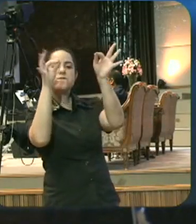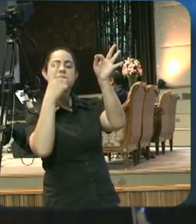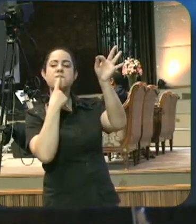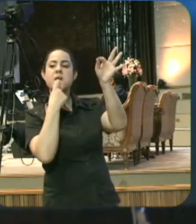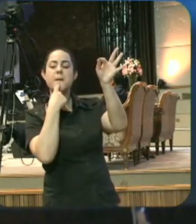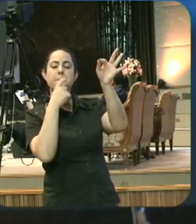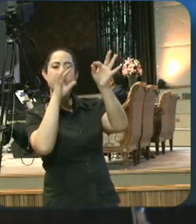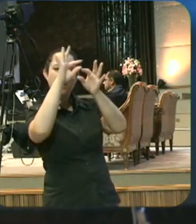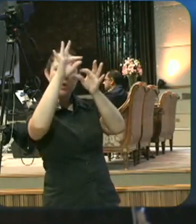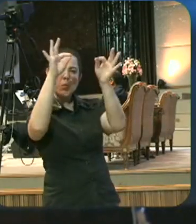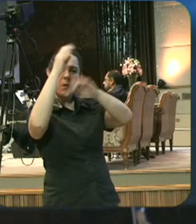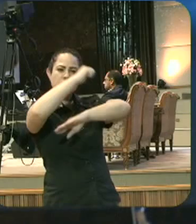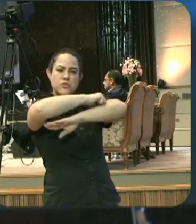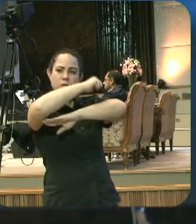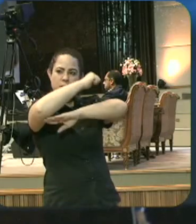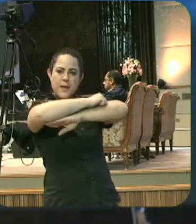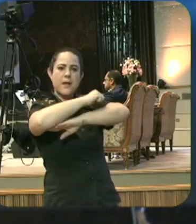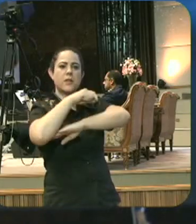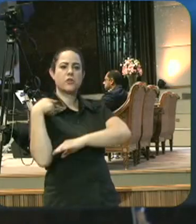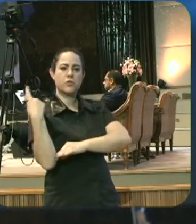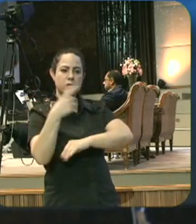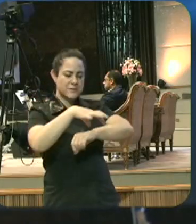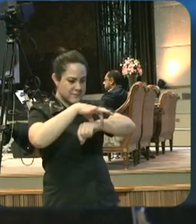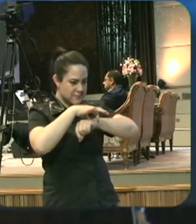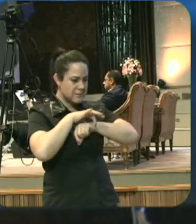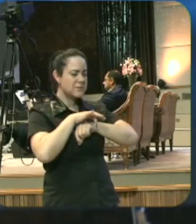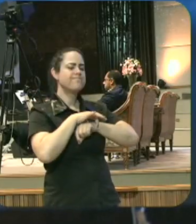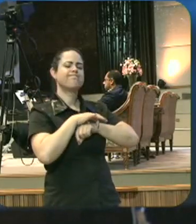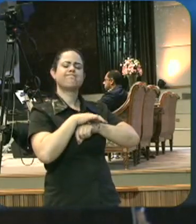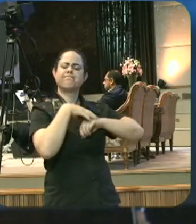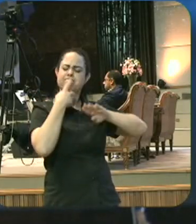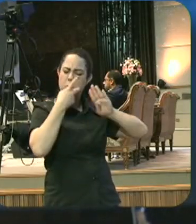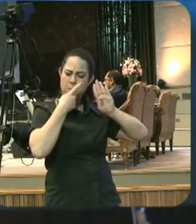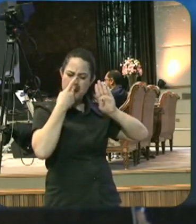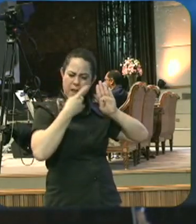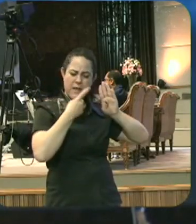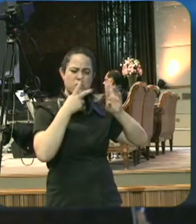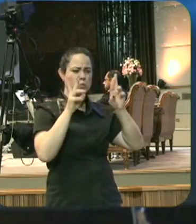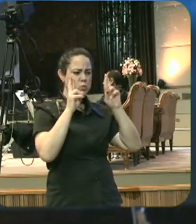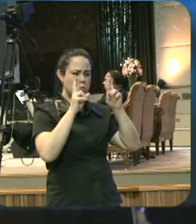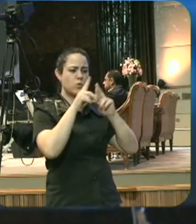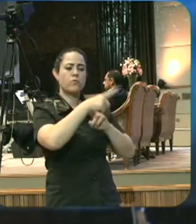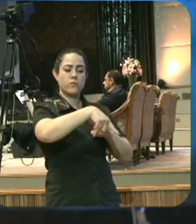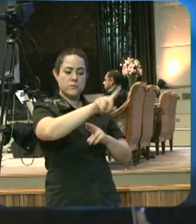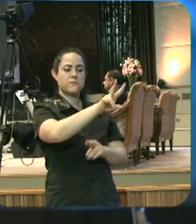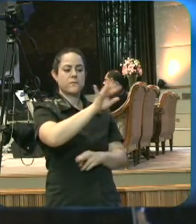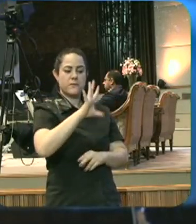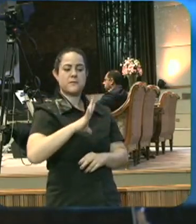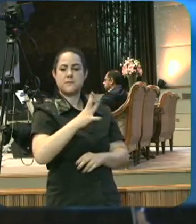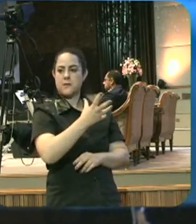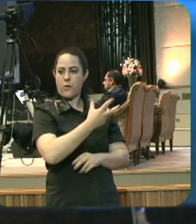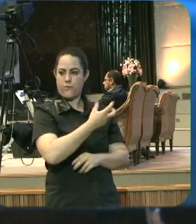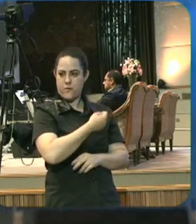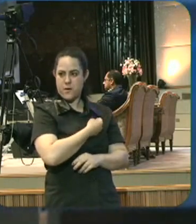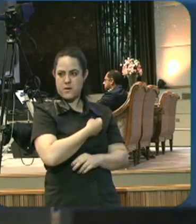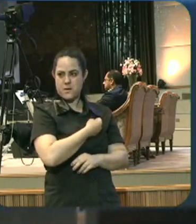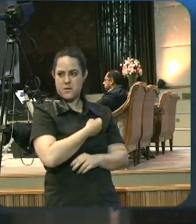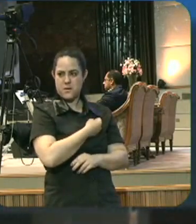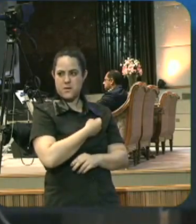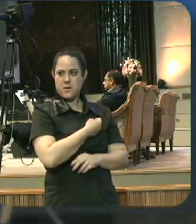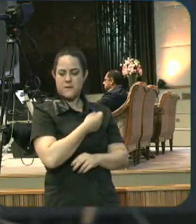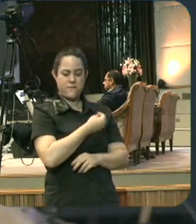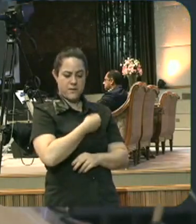nós garantimos, nós prometemos, nós juramos que vocês serão salvos. E eu fico pensando